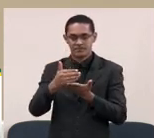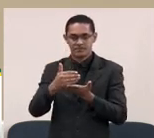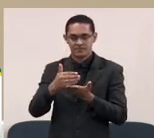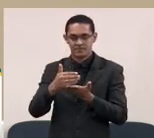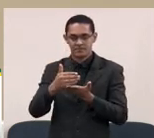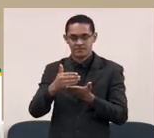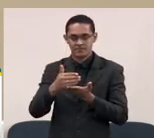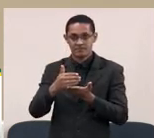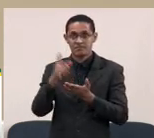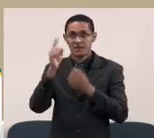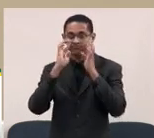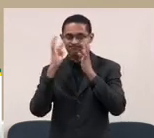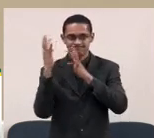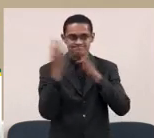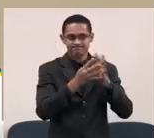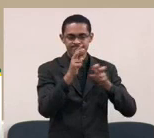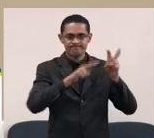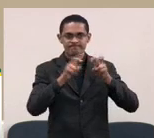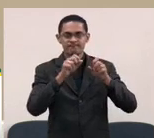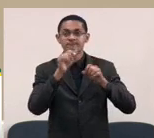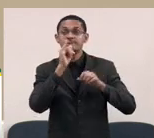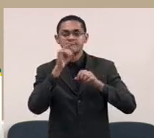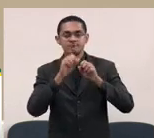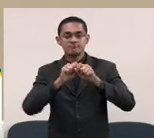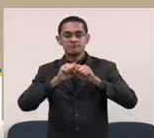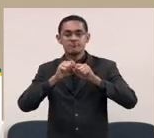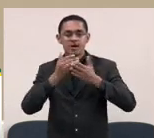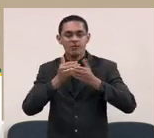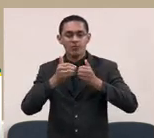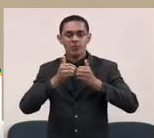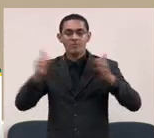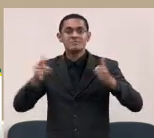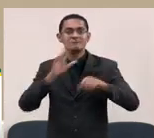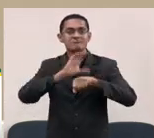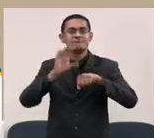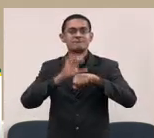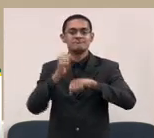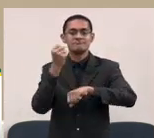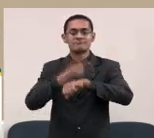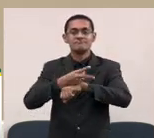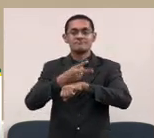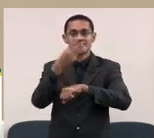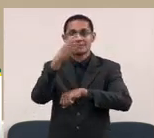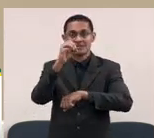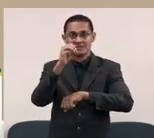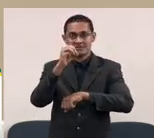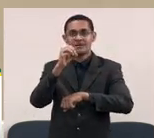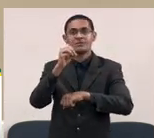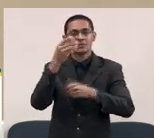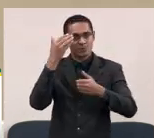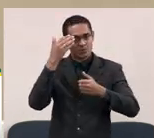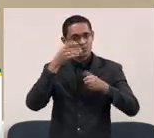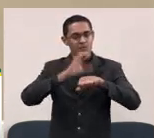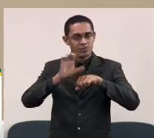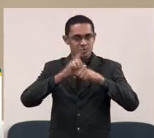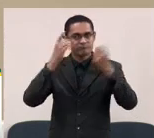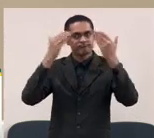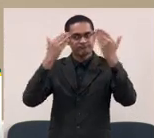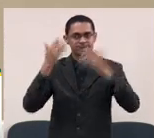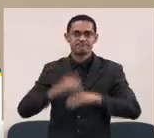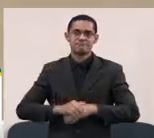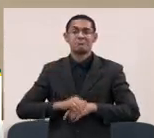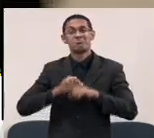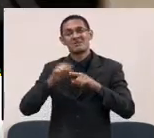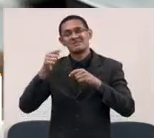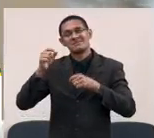o seu olhar atencioso quando ela abre o curso de psicologia com 30 vagas anuais. Mas a gente tem plena convicção que isso é